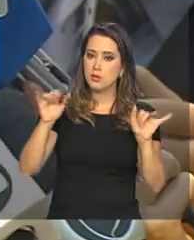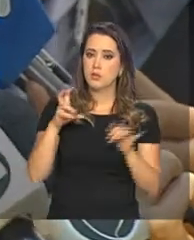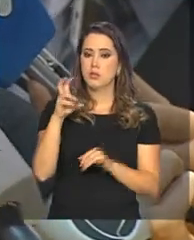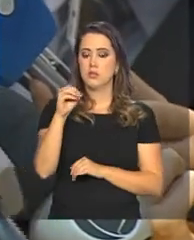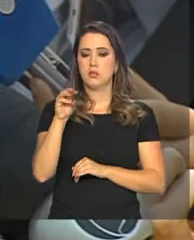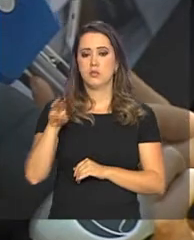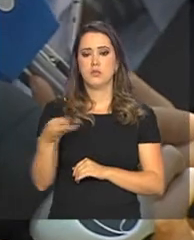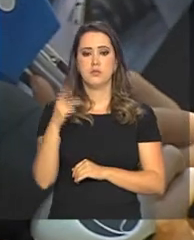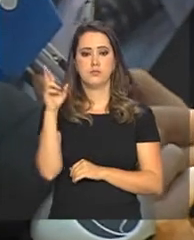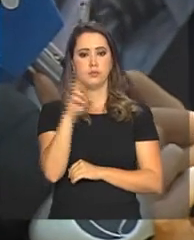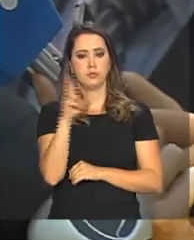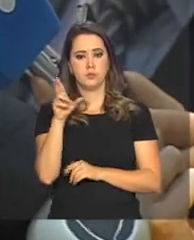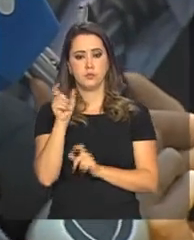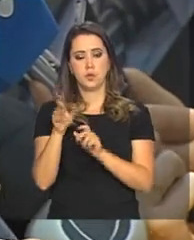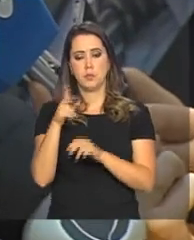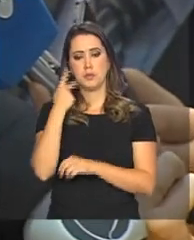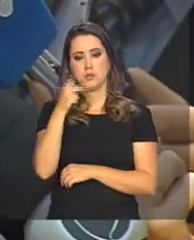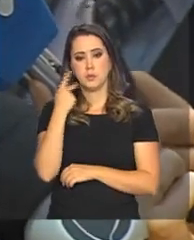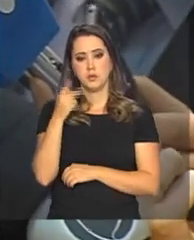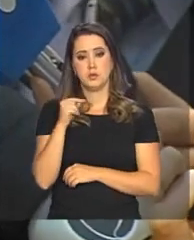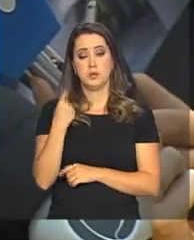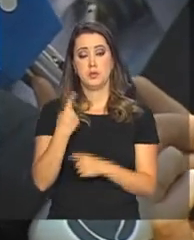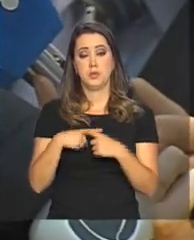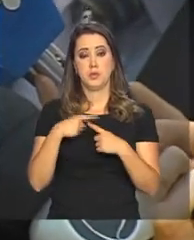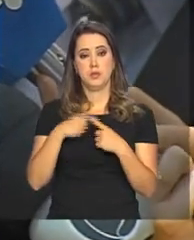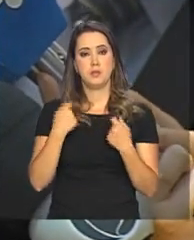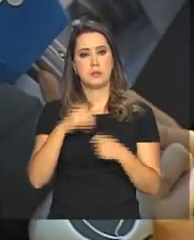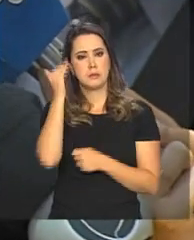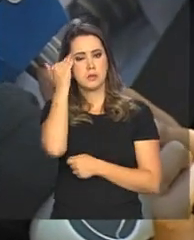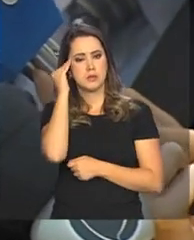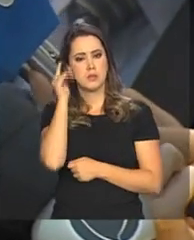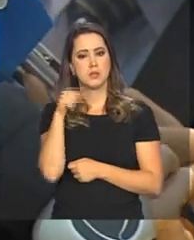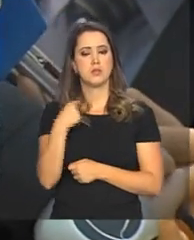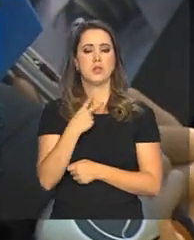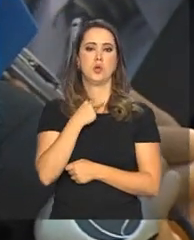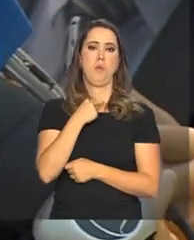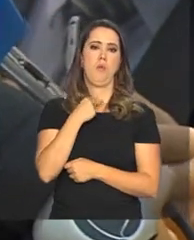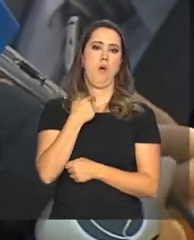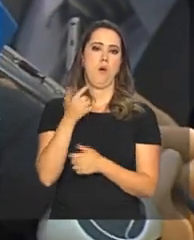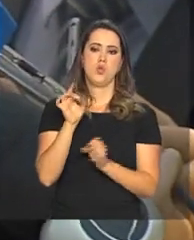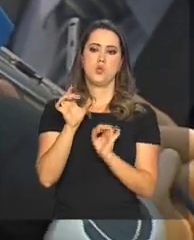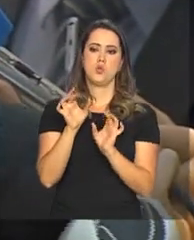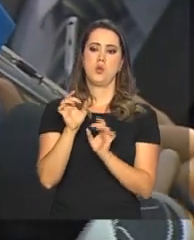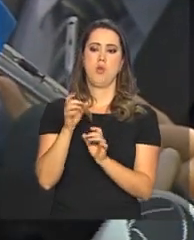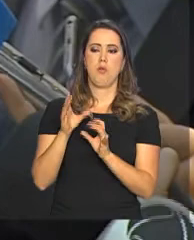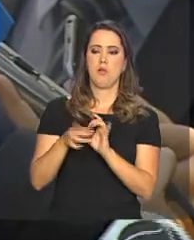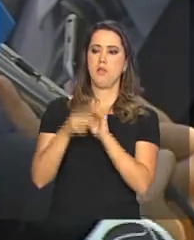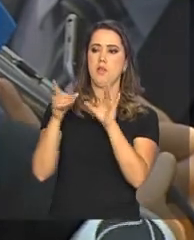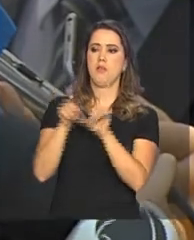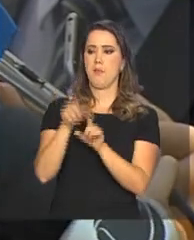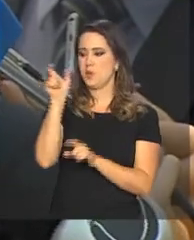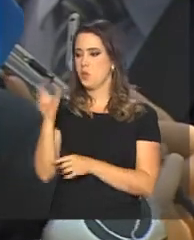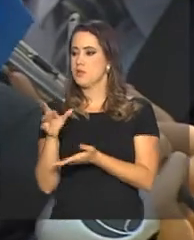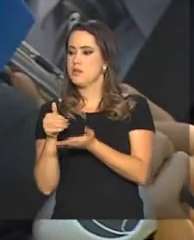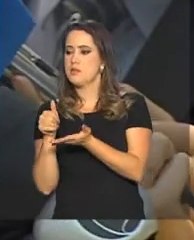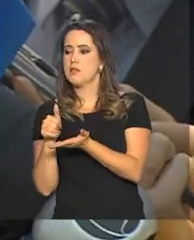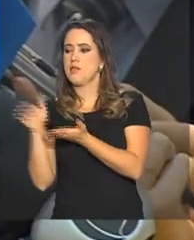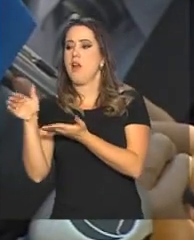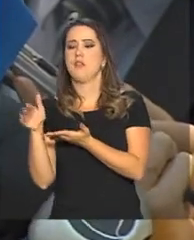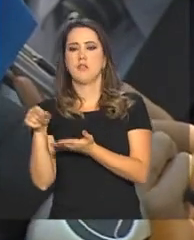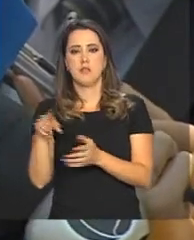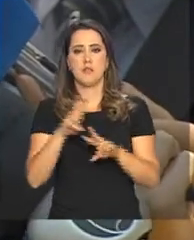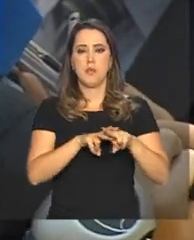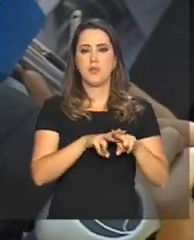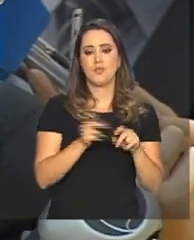50 milhões para essa política porque nós temos que entender que nós não podemos permitir que aquele que sai do sistema prisional